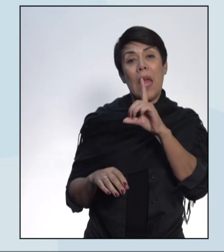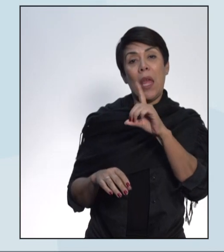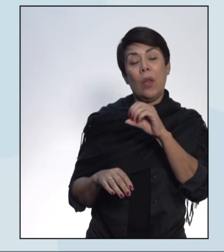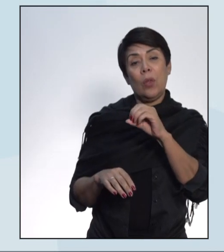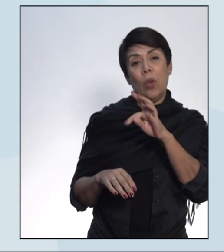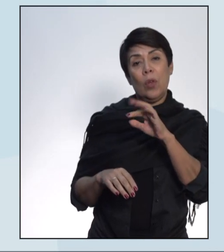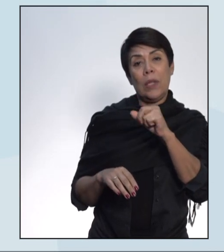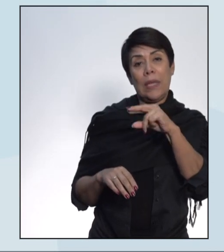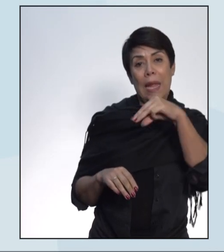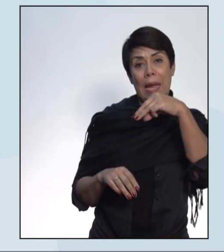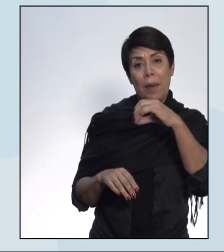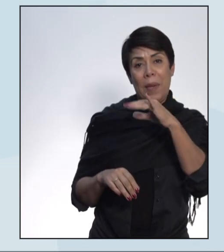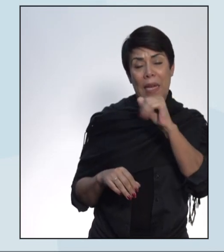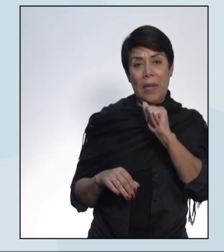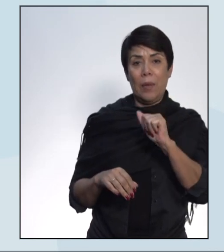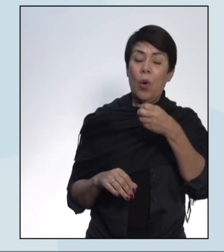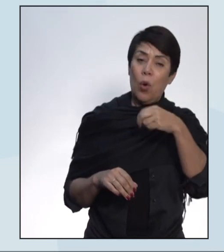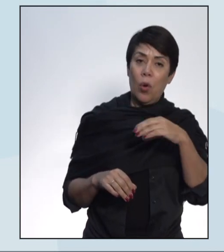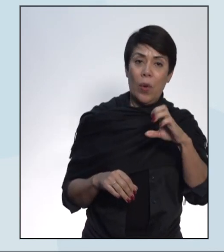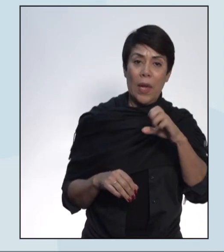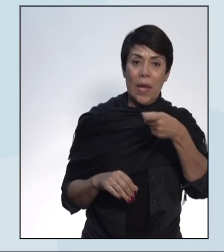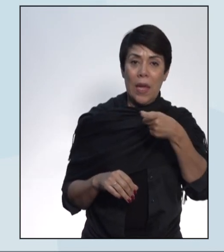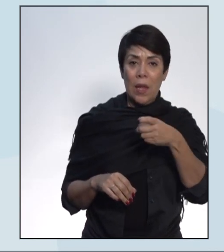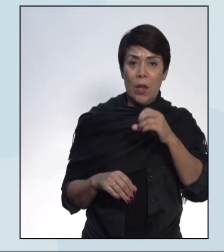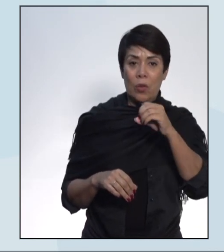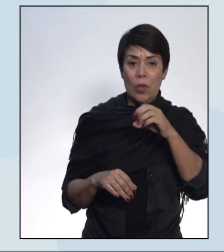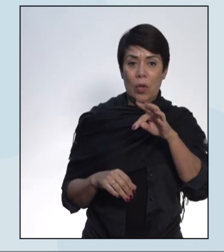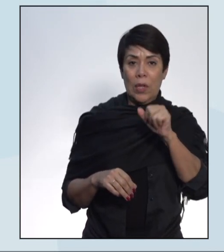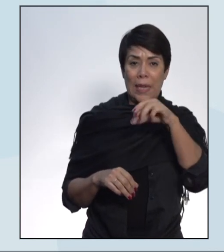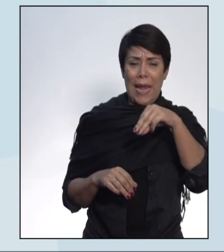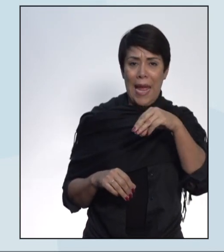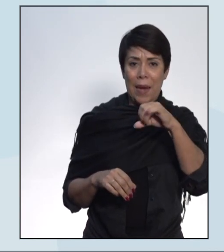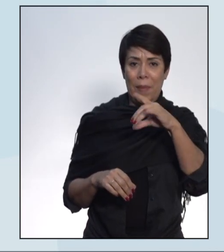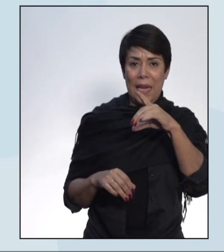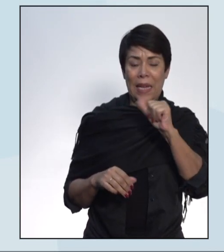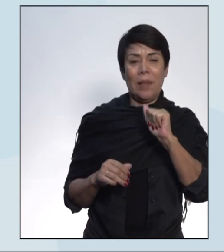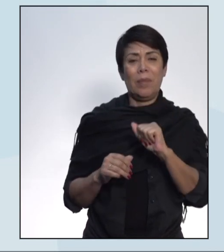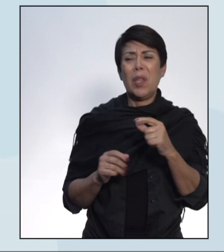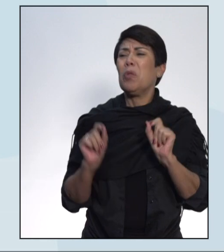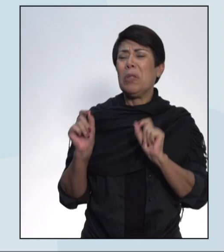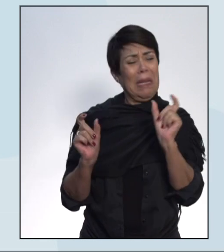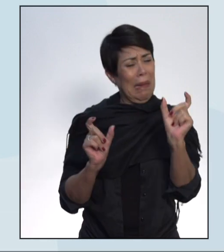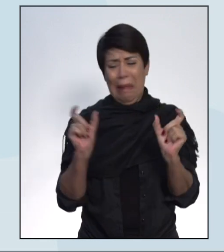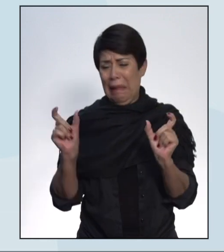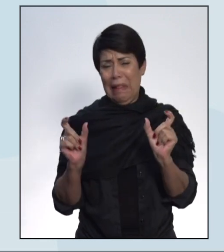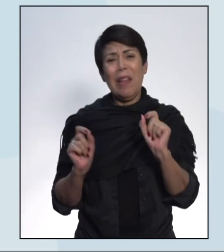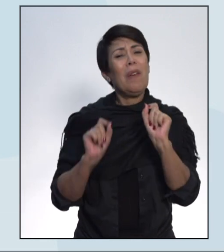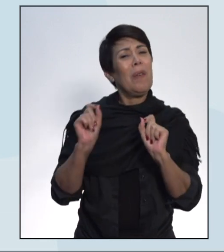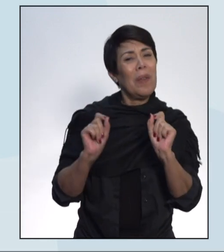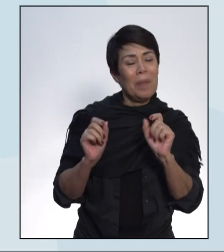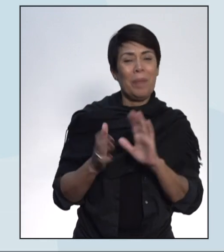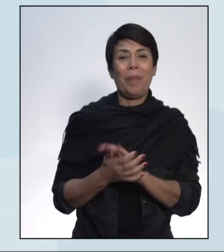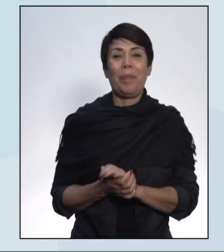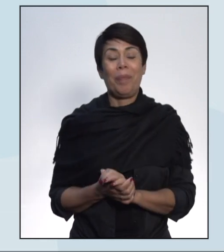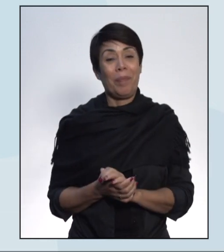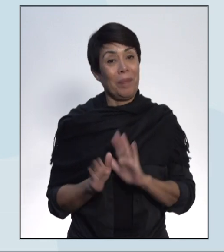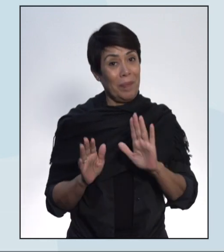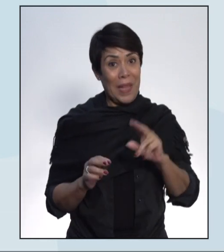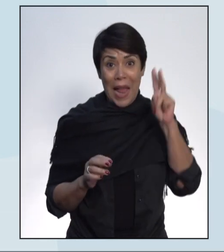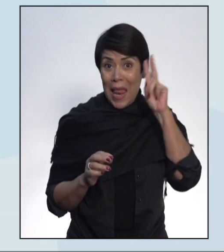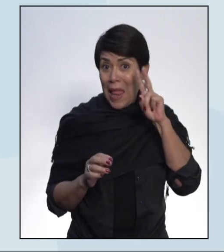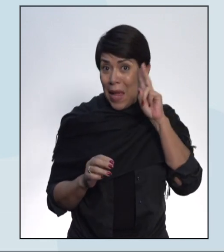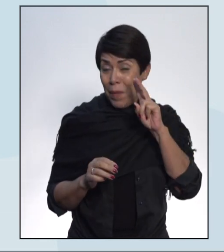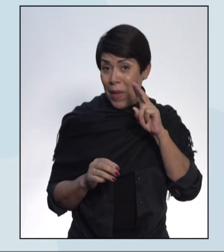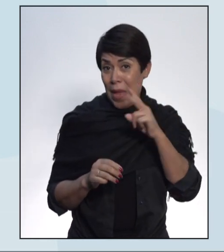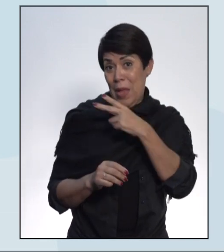diminuição para o lado da reação exotérmica. Professor, o que é isso? Endotérmico, exotérmico, lado endotérmico. Lembra que no